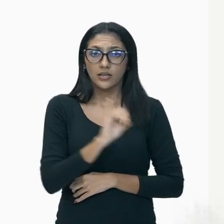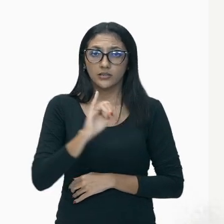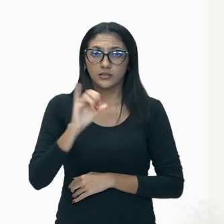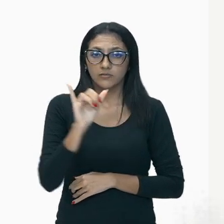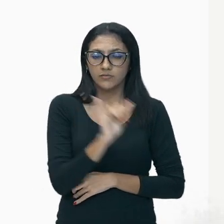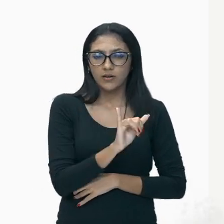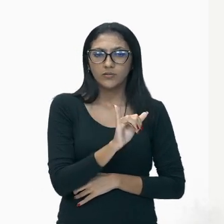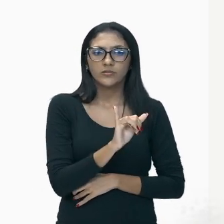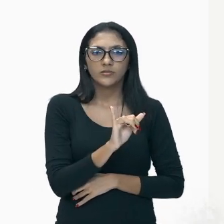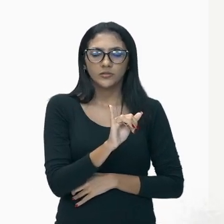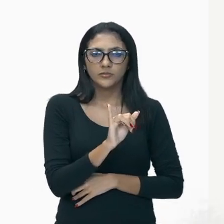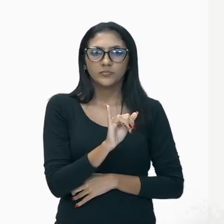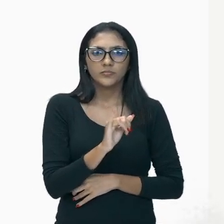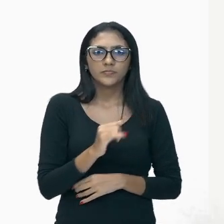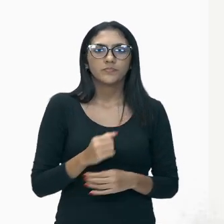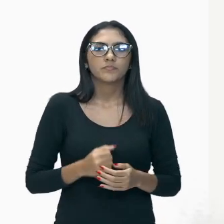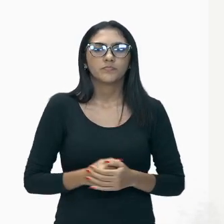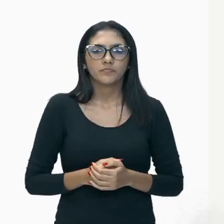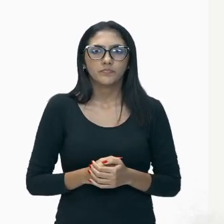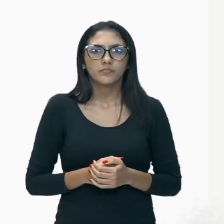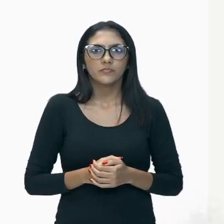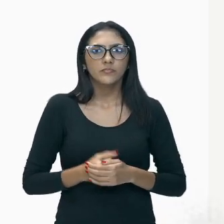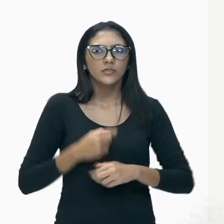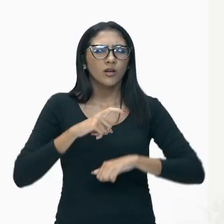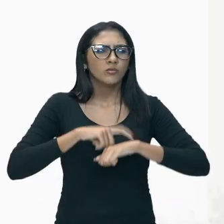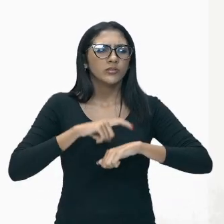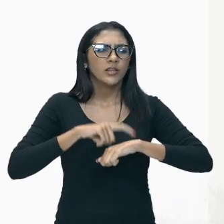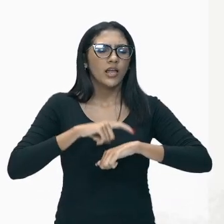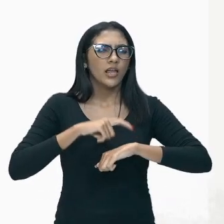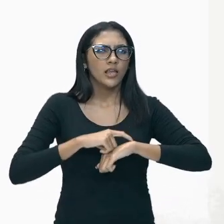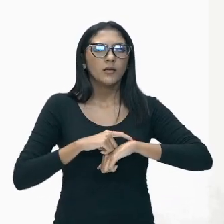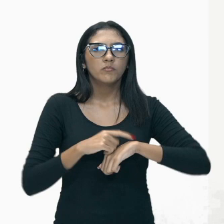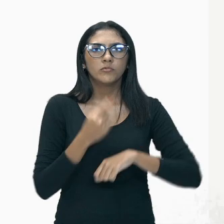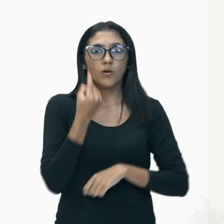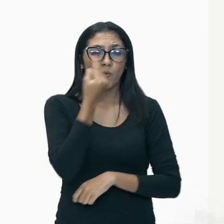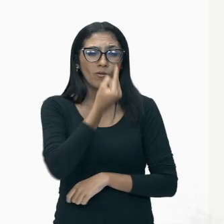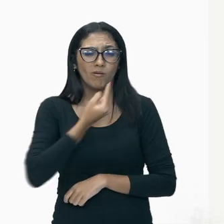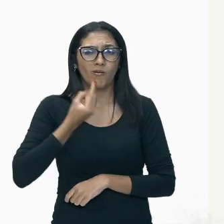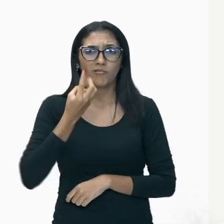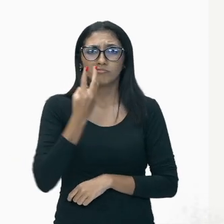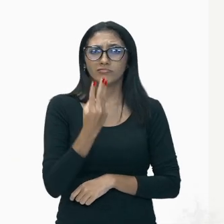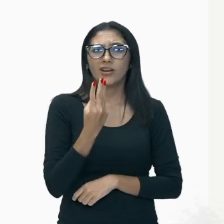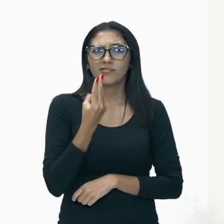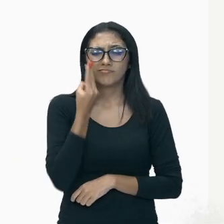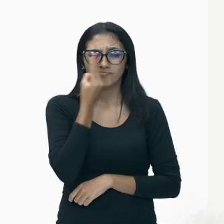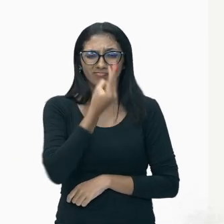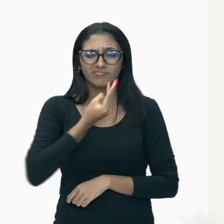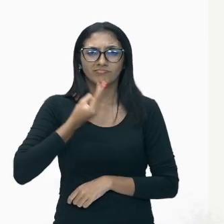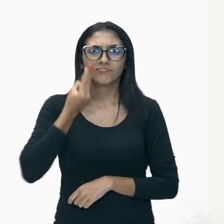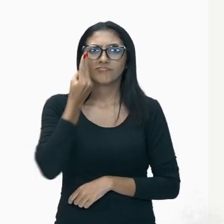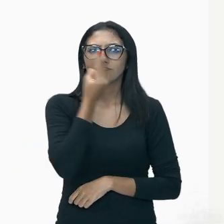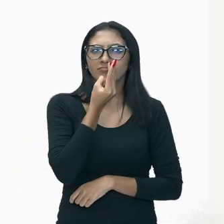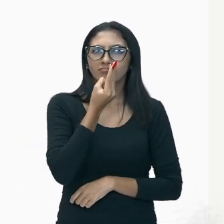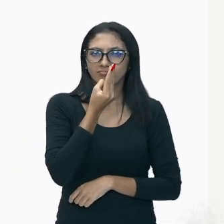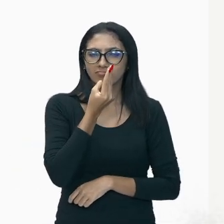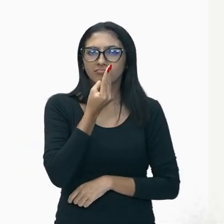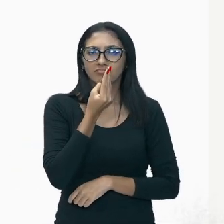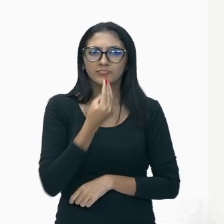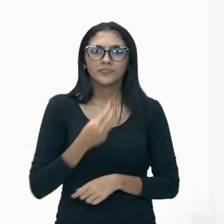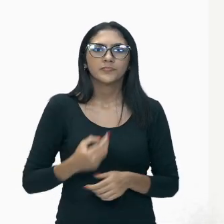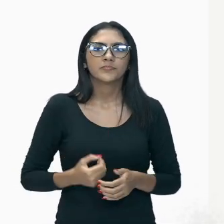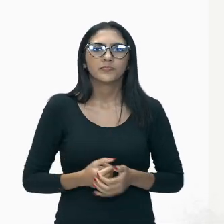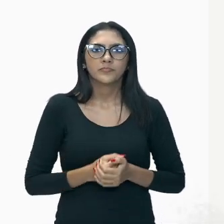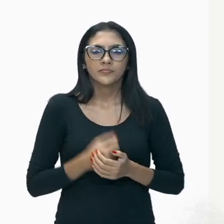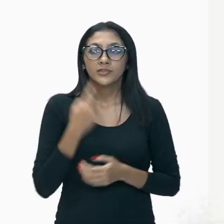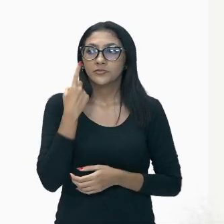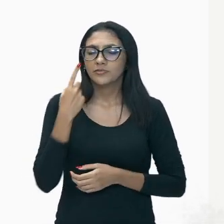watts. Permanece acesa durante 3 horas por dia. Aqui eu tenho o